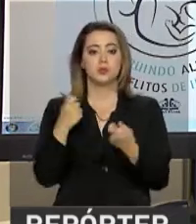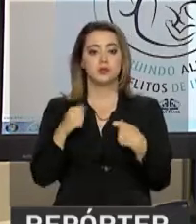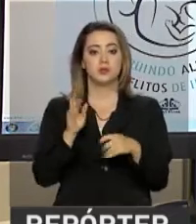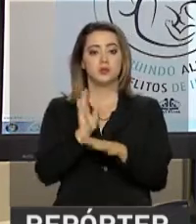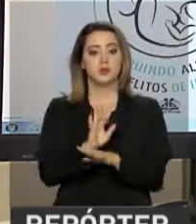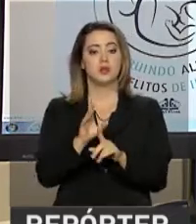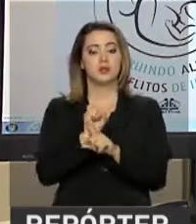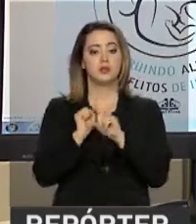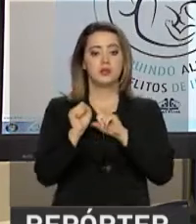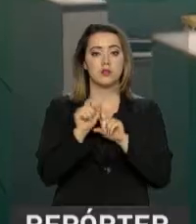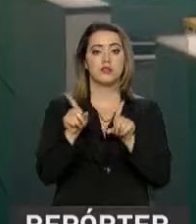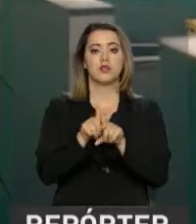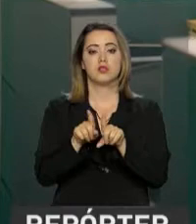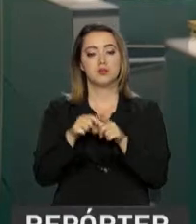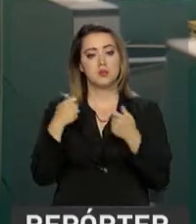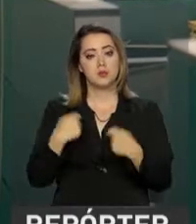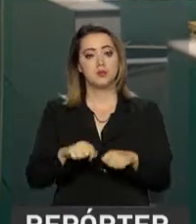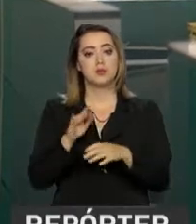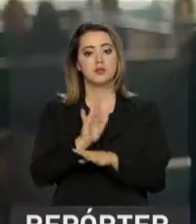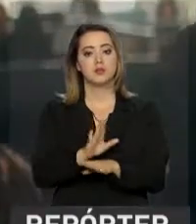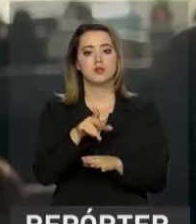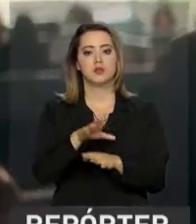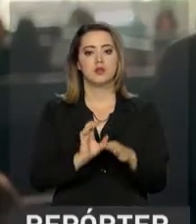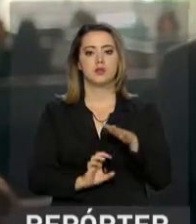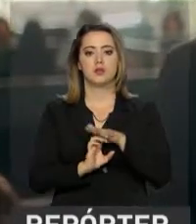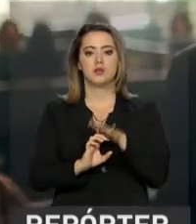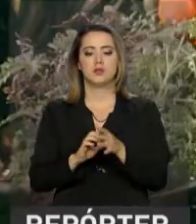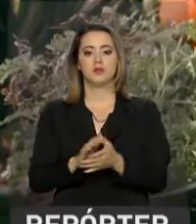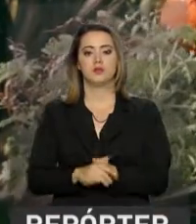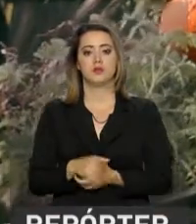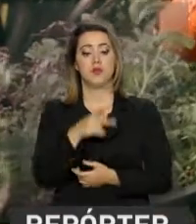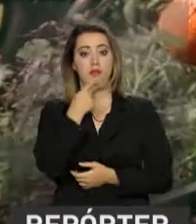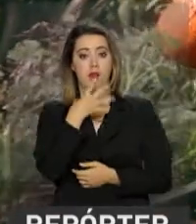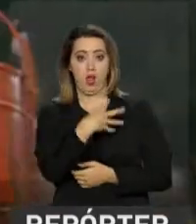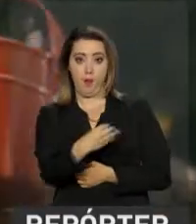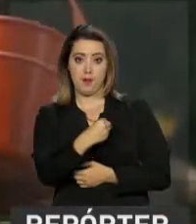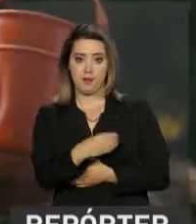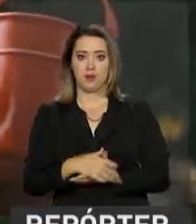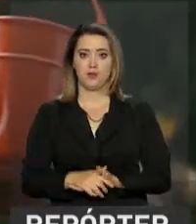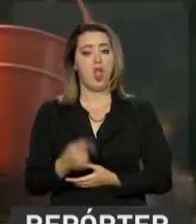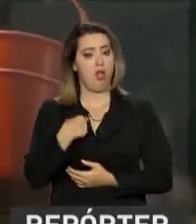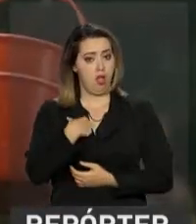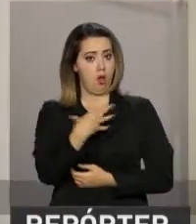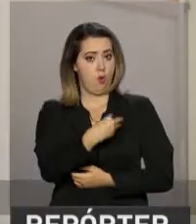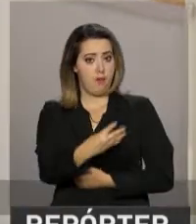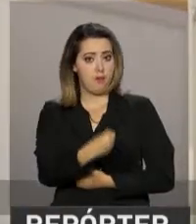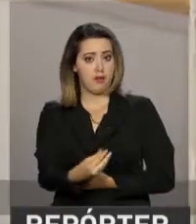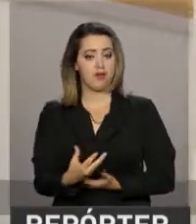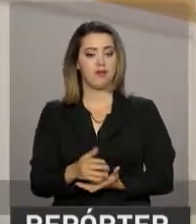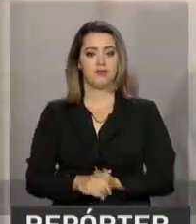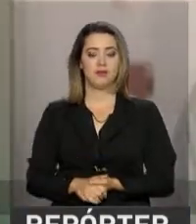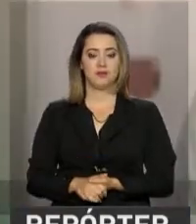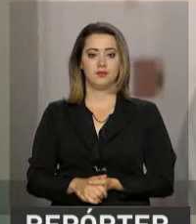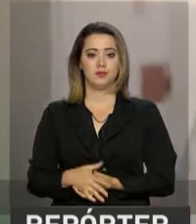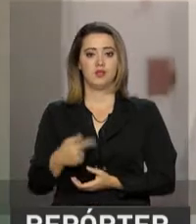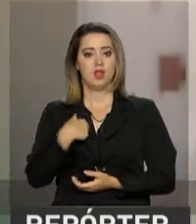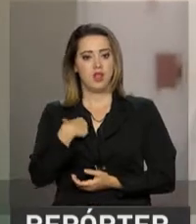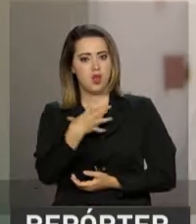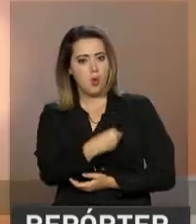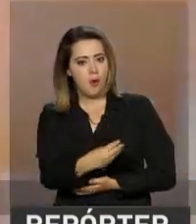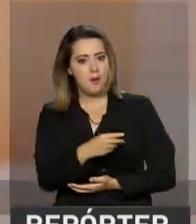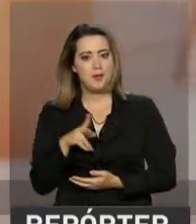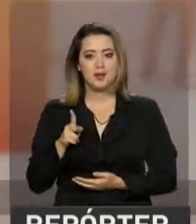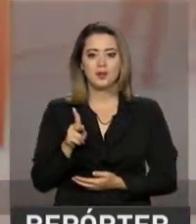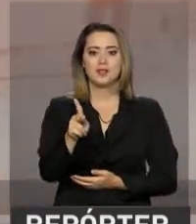da sociedade, o apoio do empresário. Eu amamento. Eu amamento. Eu amamento